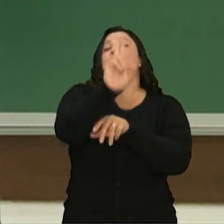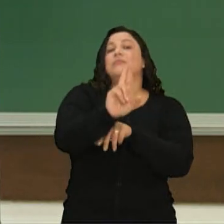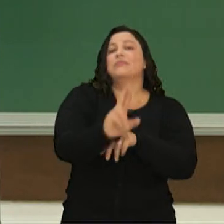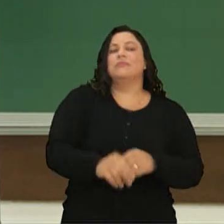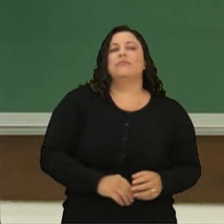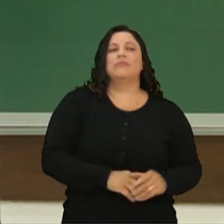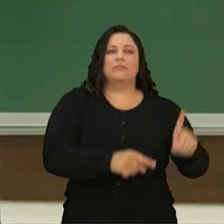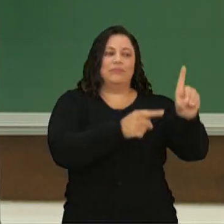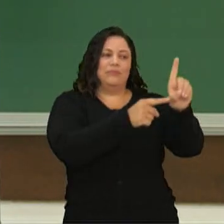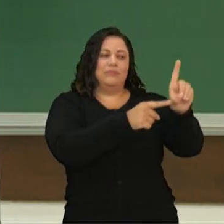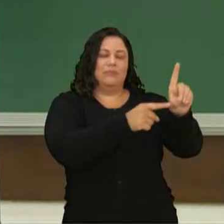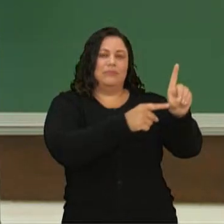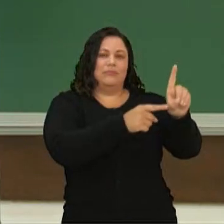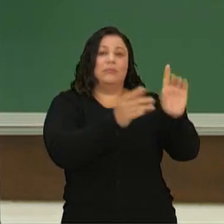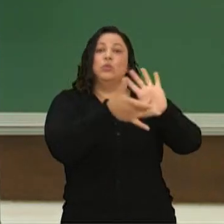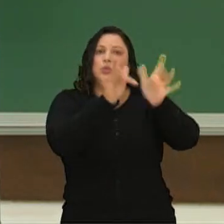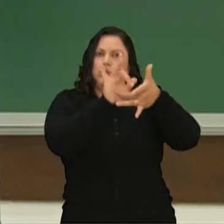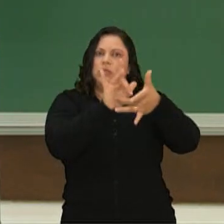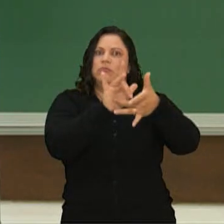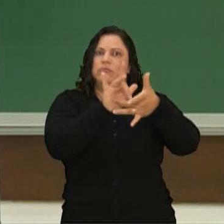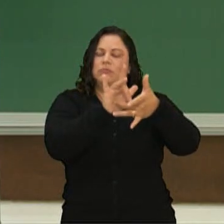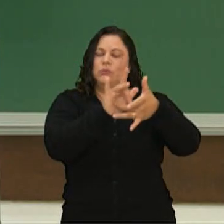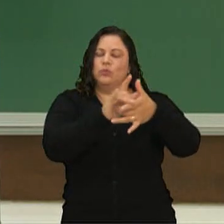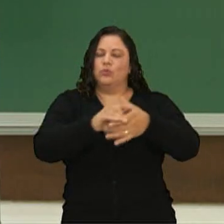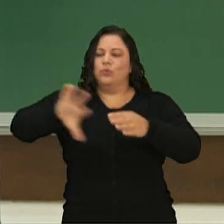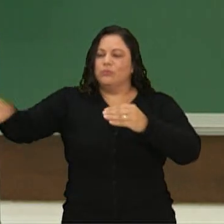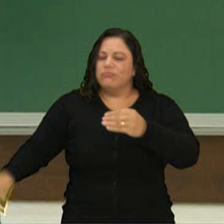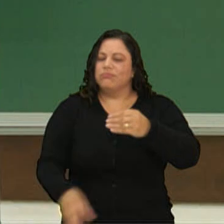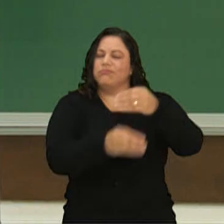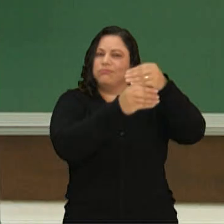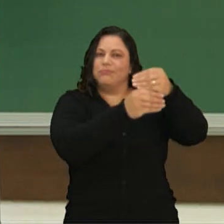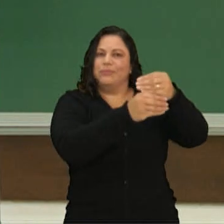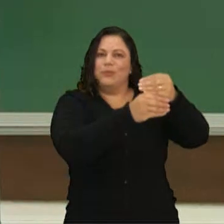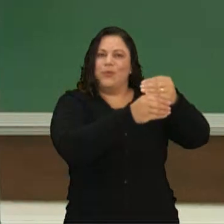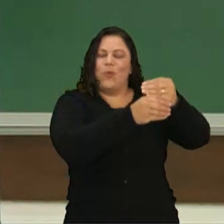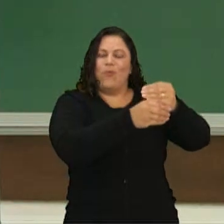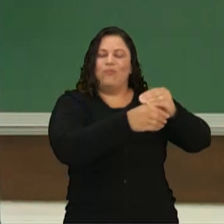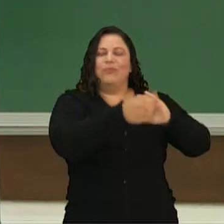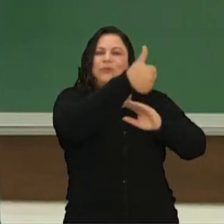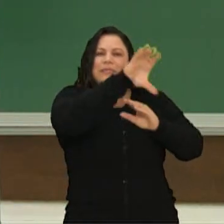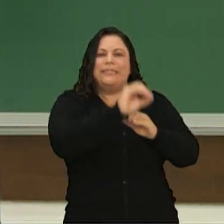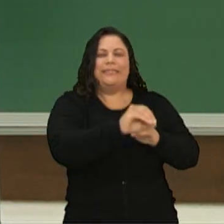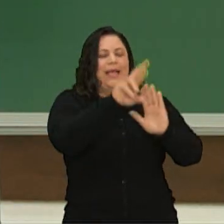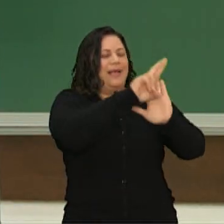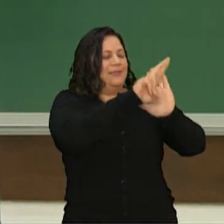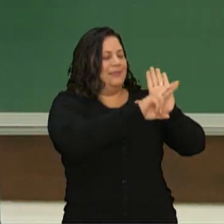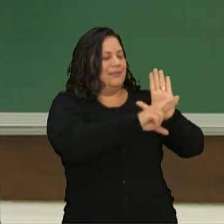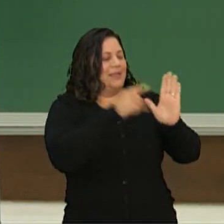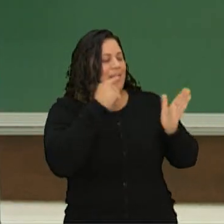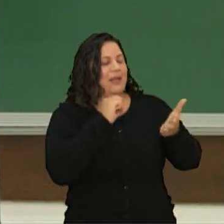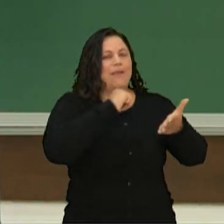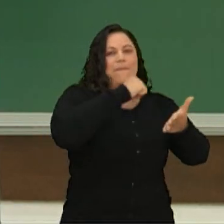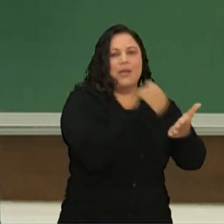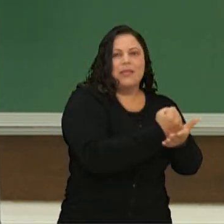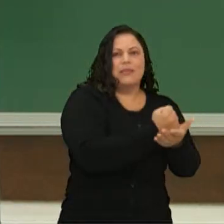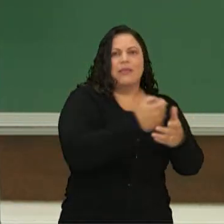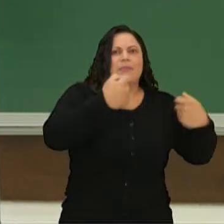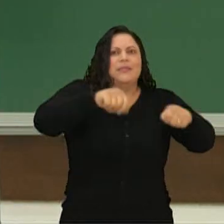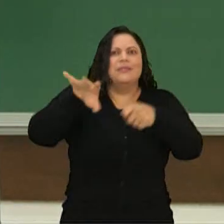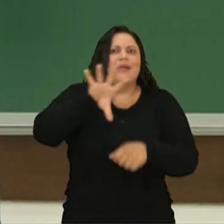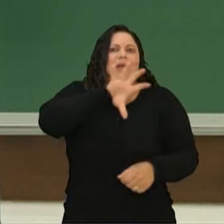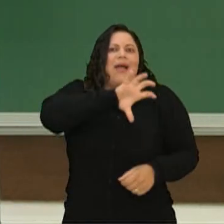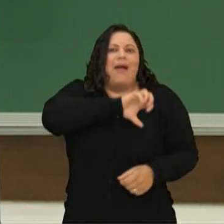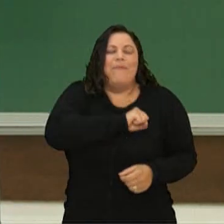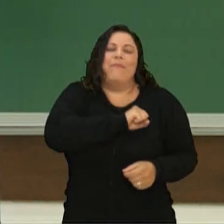Era a letra D. Jesus ampliou os 10 mandamentos, dizendo que devemos amar até mesmo os inimigos. Porque ele